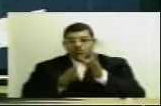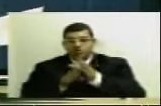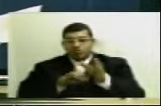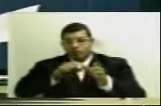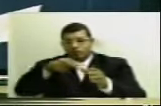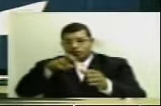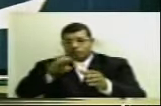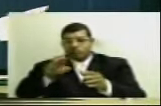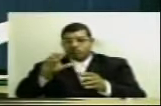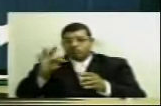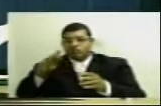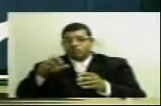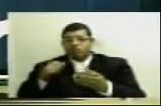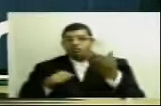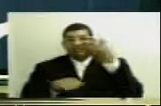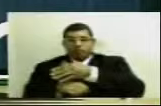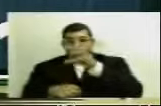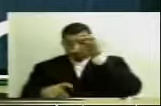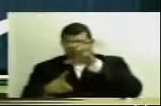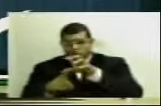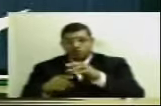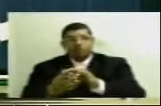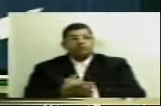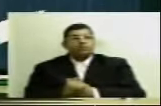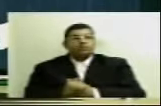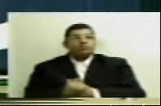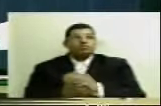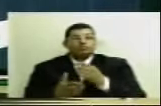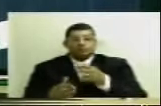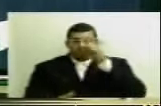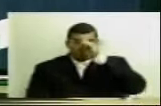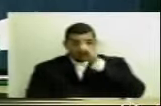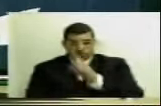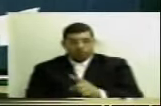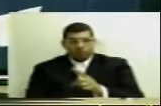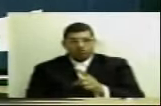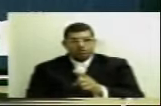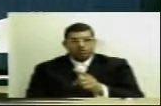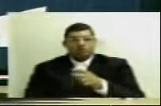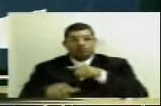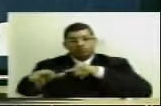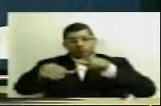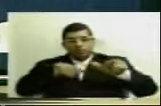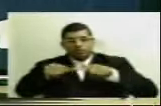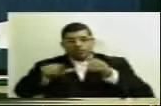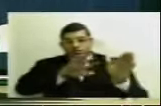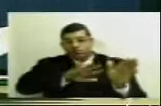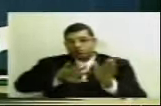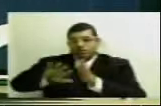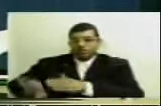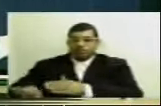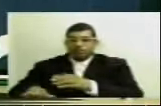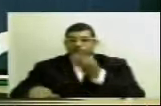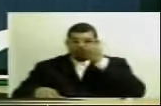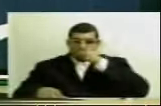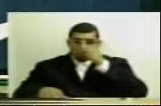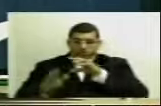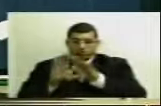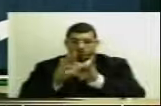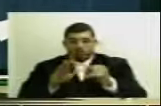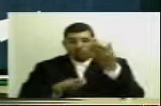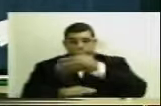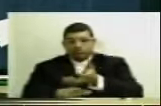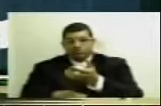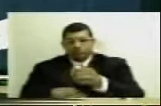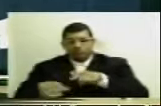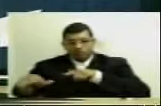Josué Filho acate a cautelar e determine a imediata suspensão dos efeitos da lei para